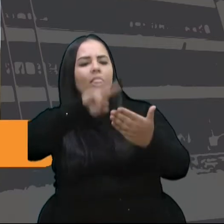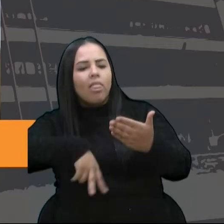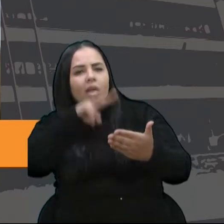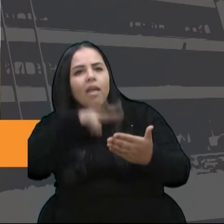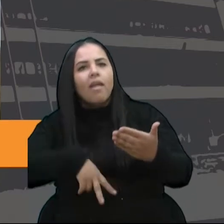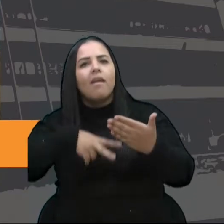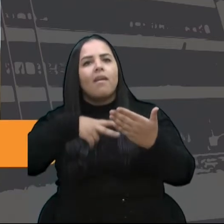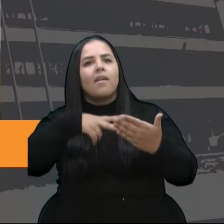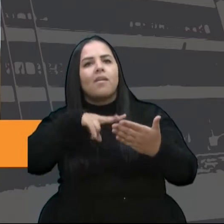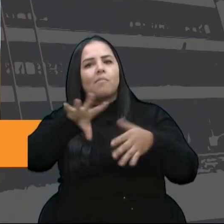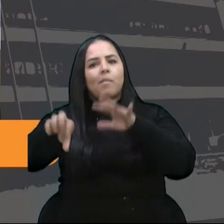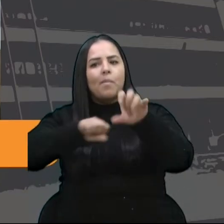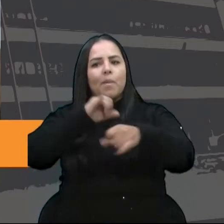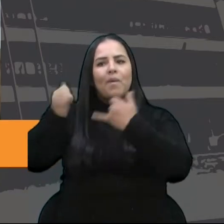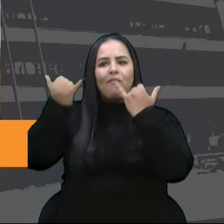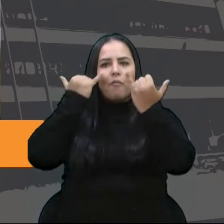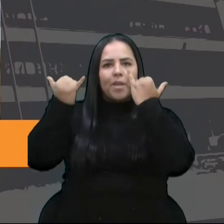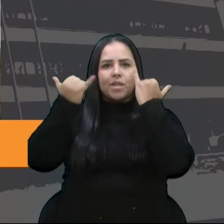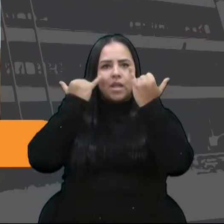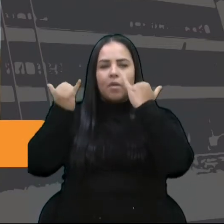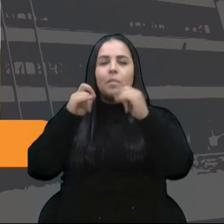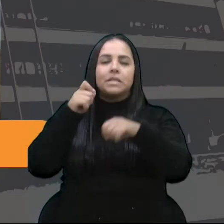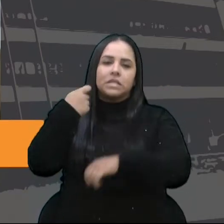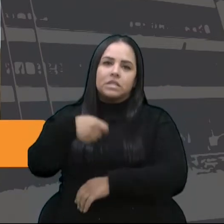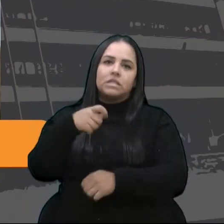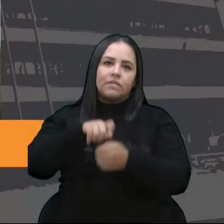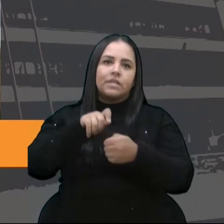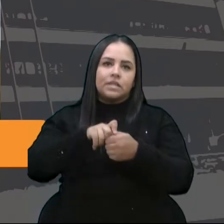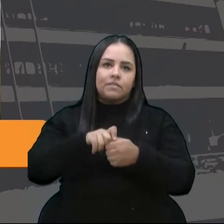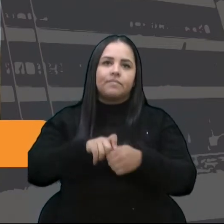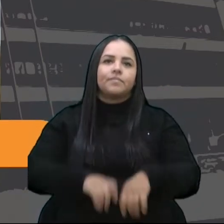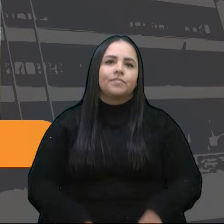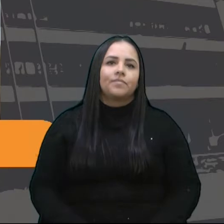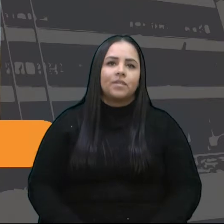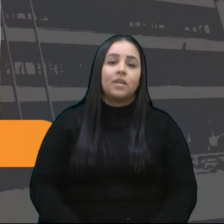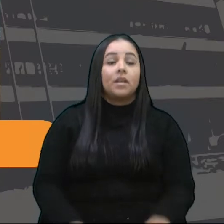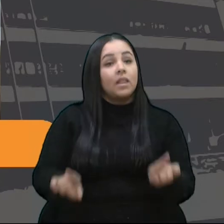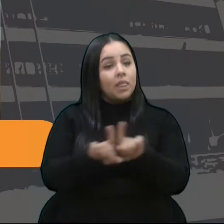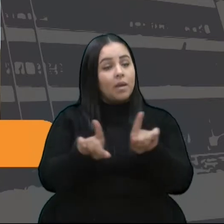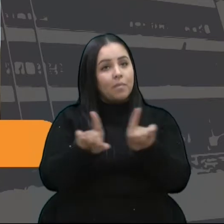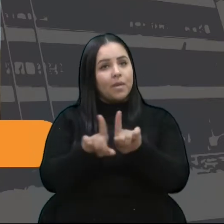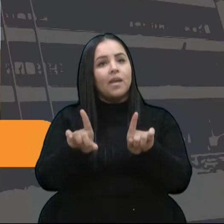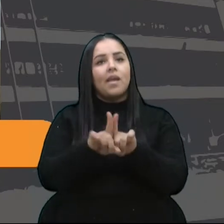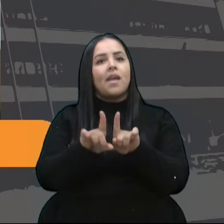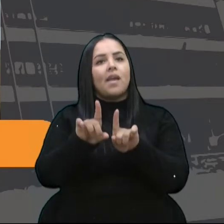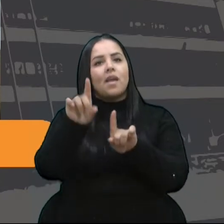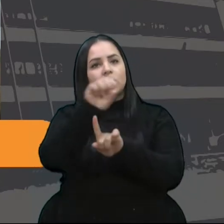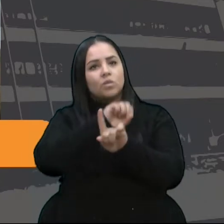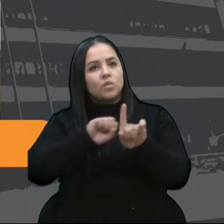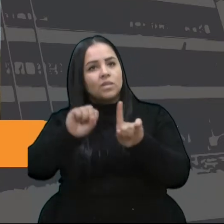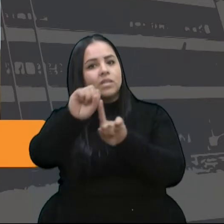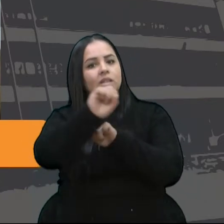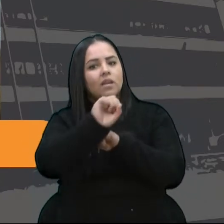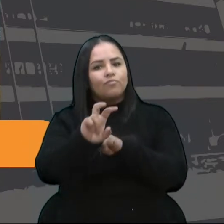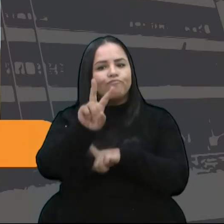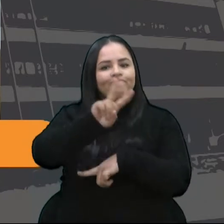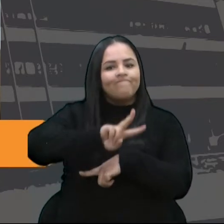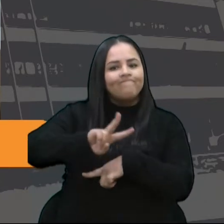notícia precisa fazer, né? Também cabe à sociedade refinar esse filtro.